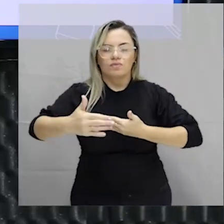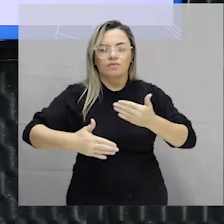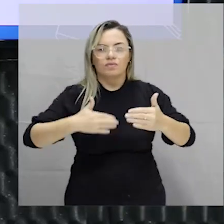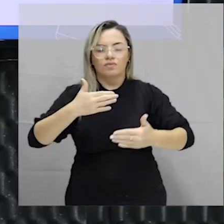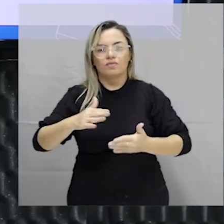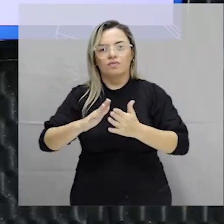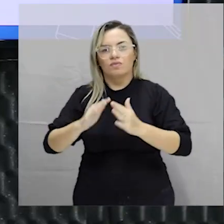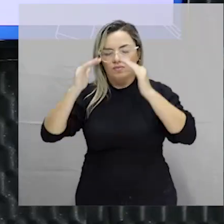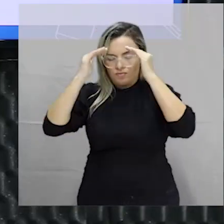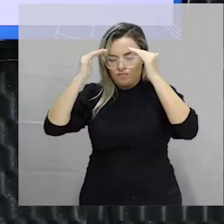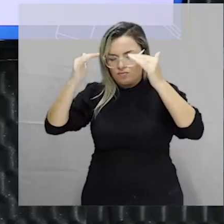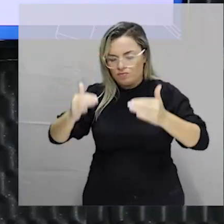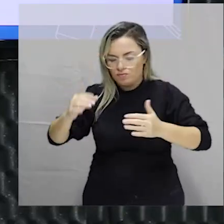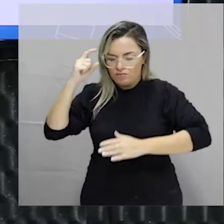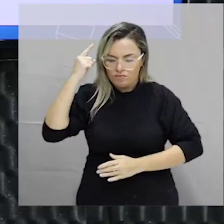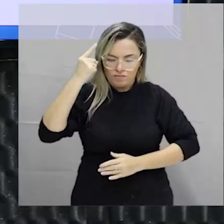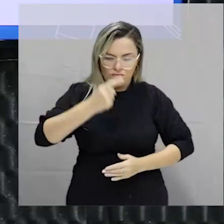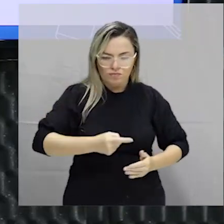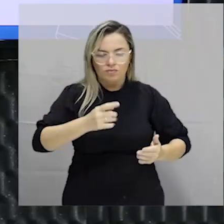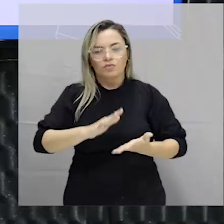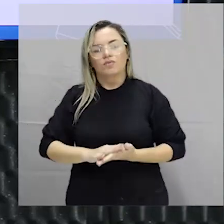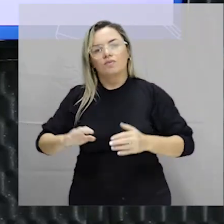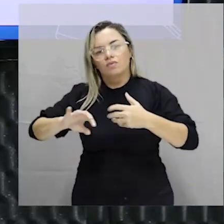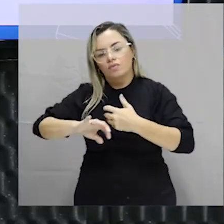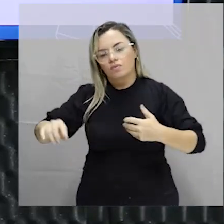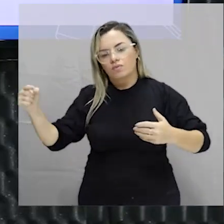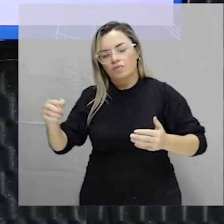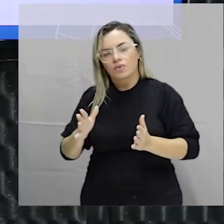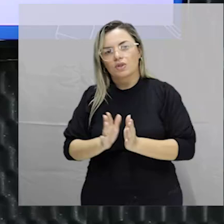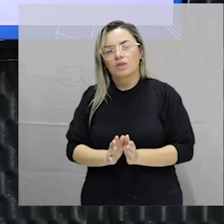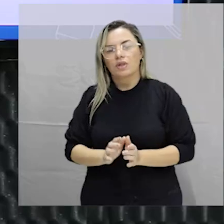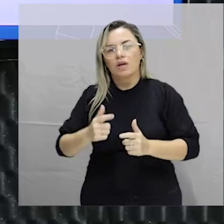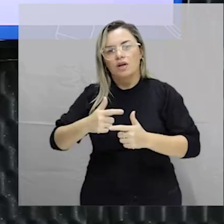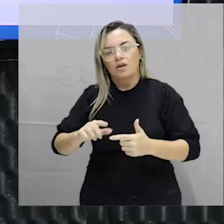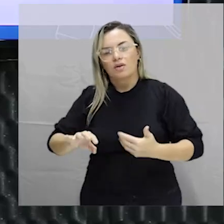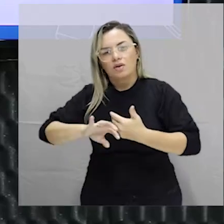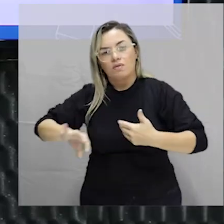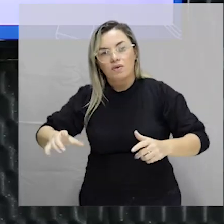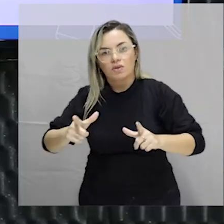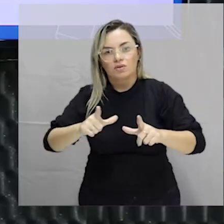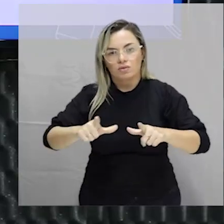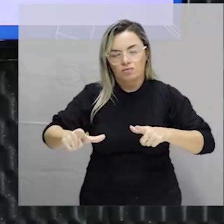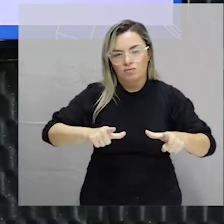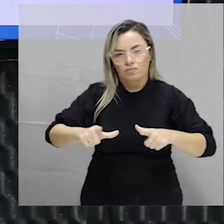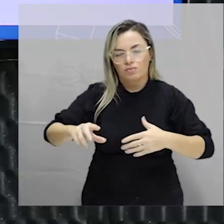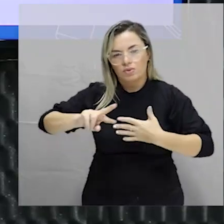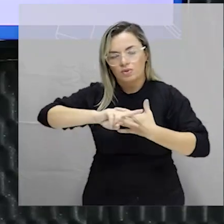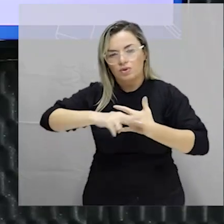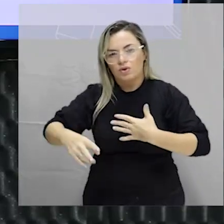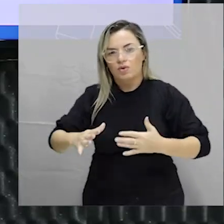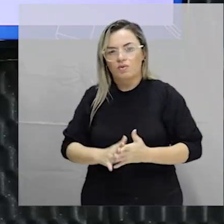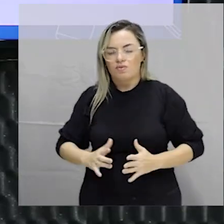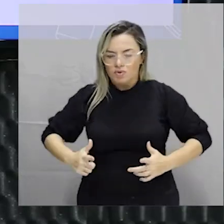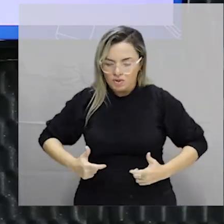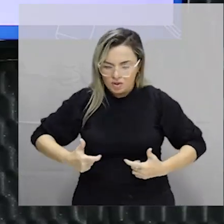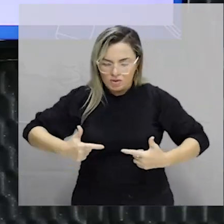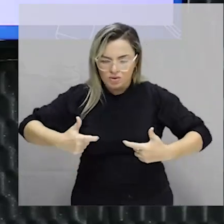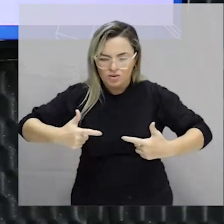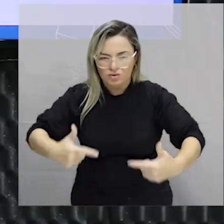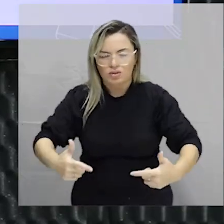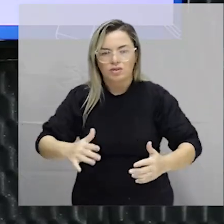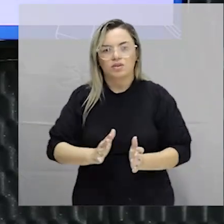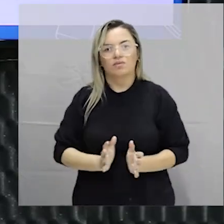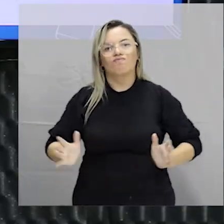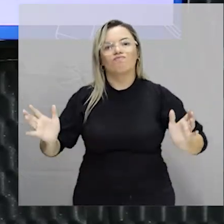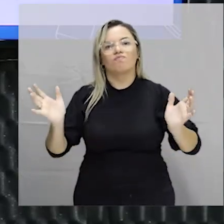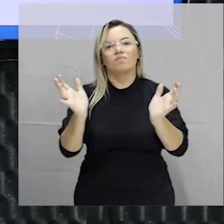de dominação. O que existe na divisão do trabalho para Marx, como resultante, é o conflito, ou seja, a luta